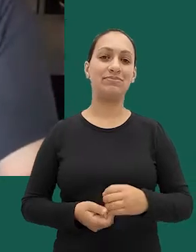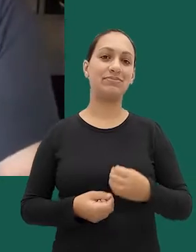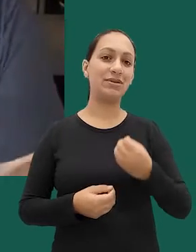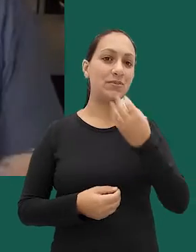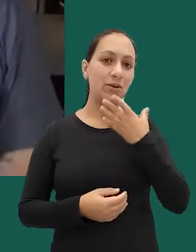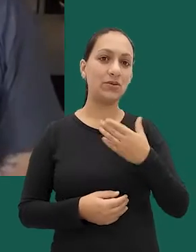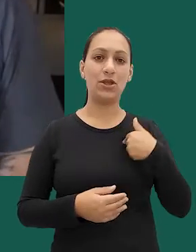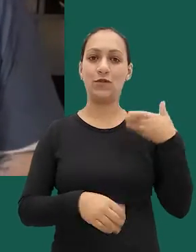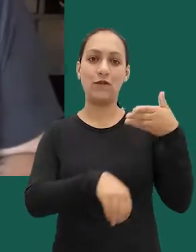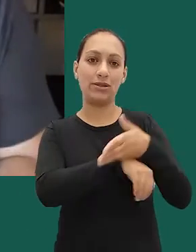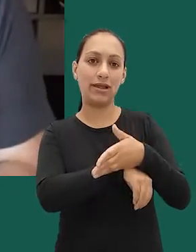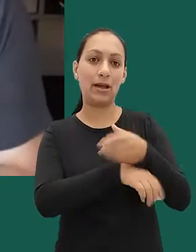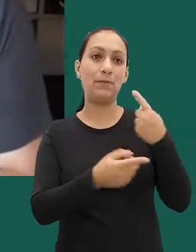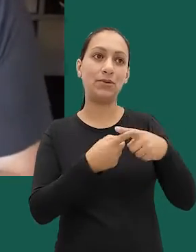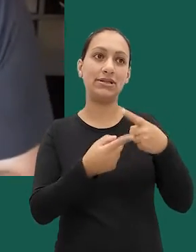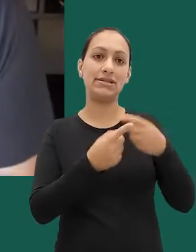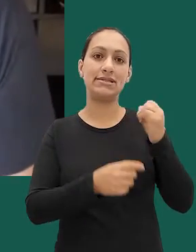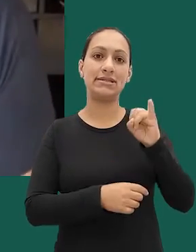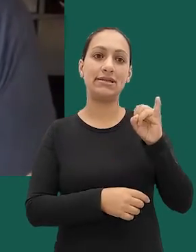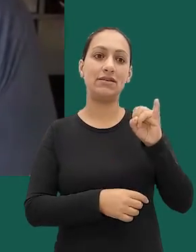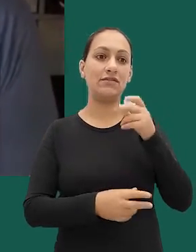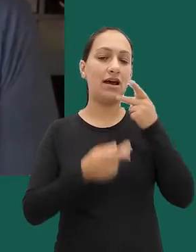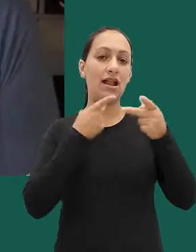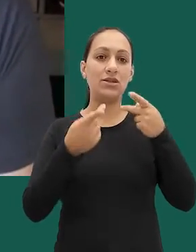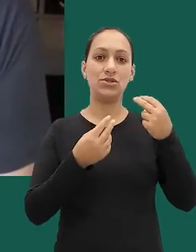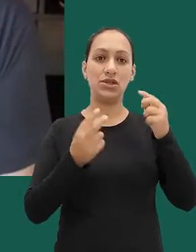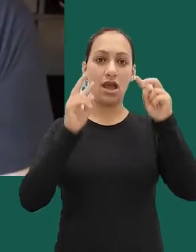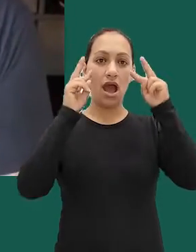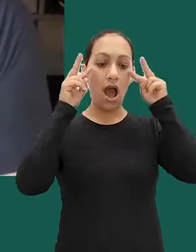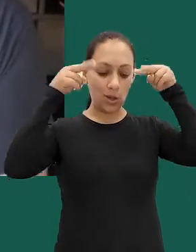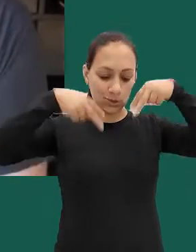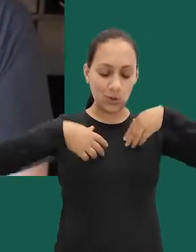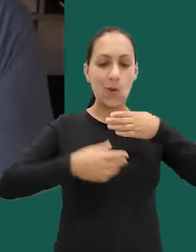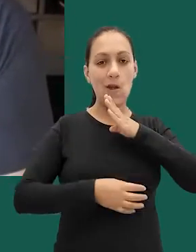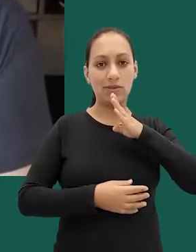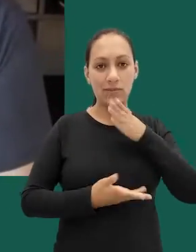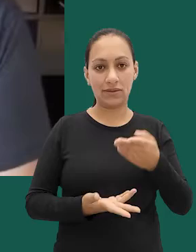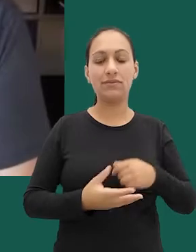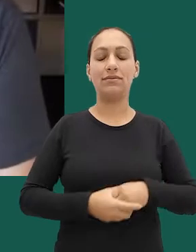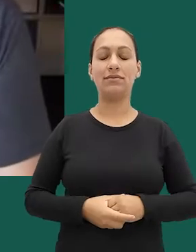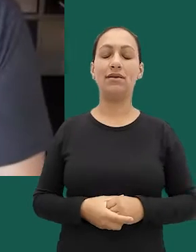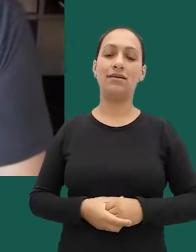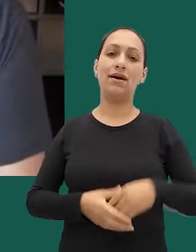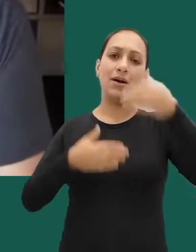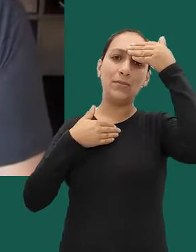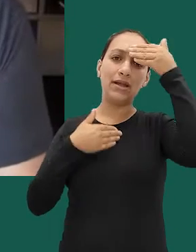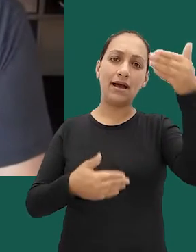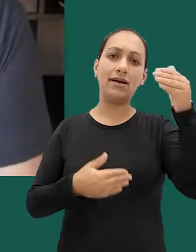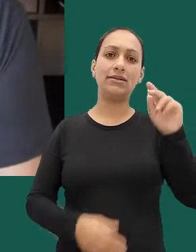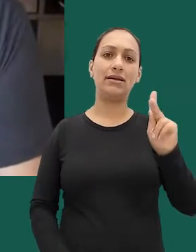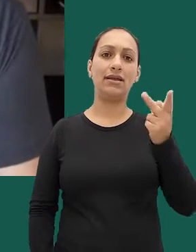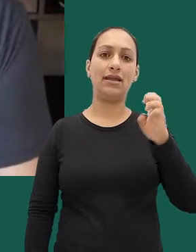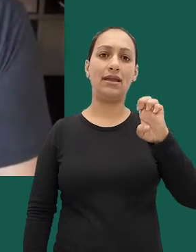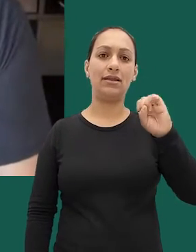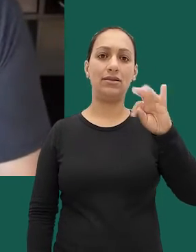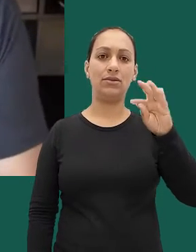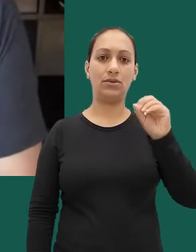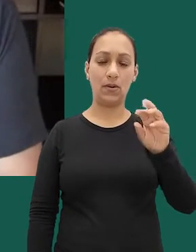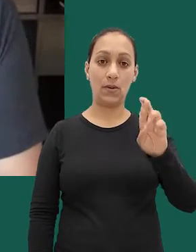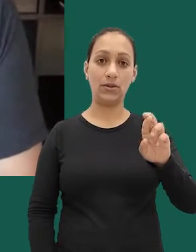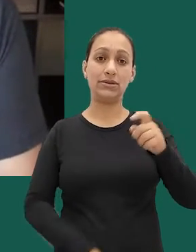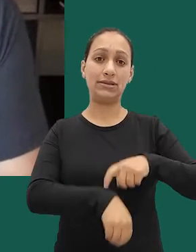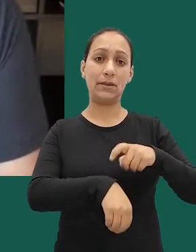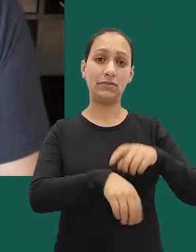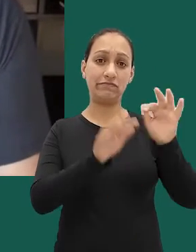mas aí daria um capítulo inteiro sobre autoconhecimento, né? Claro. Heitor, eu queria te agradecer muito, nosso tempo terminou, mas eu